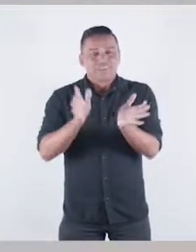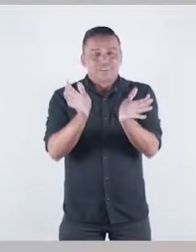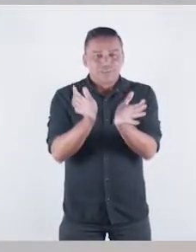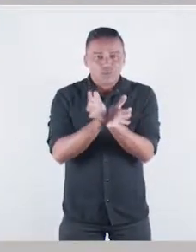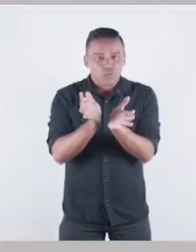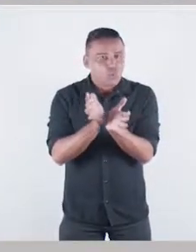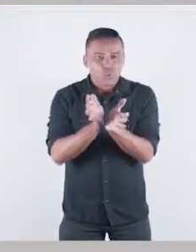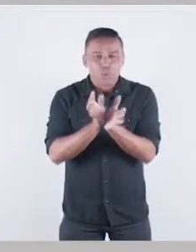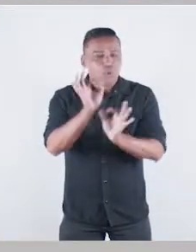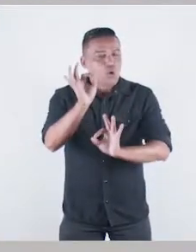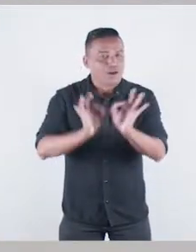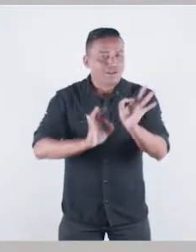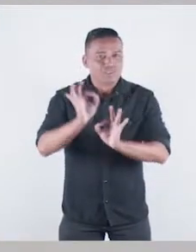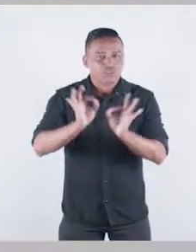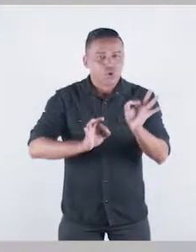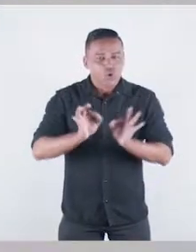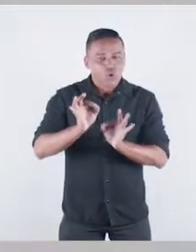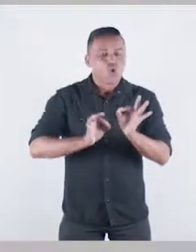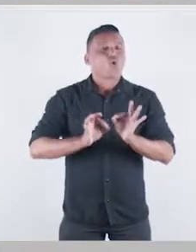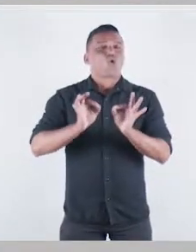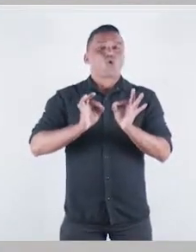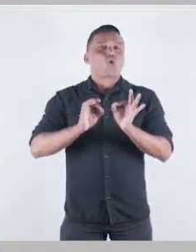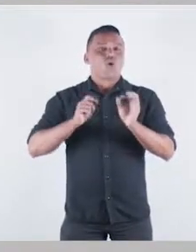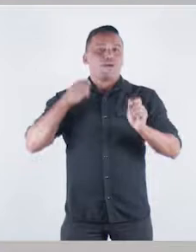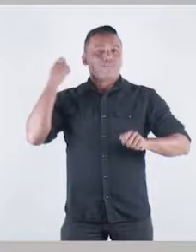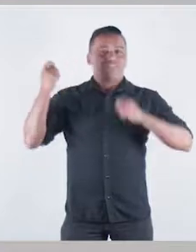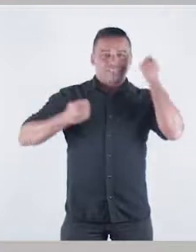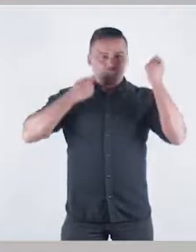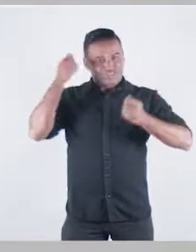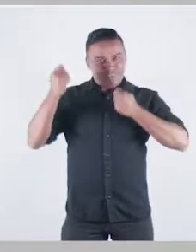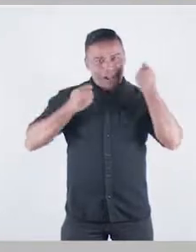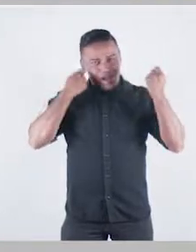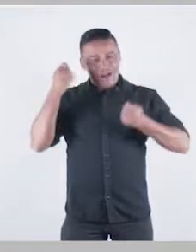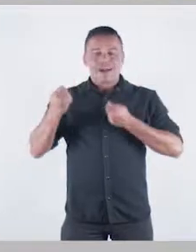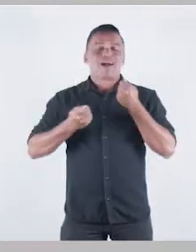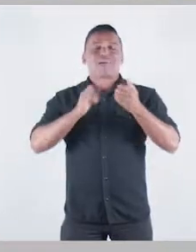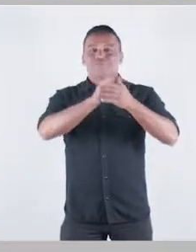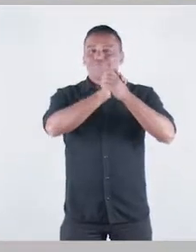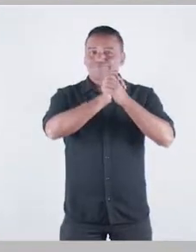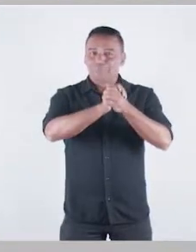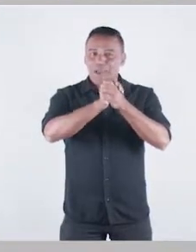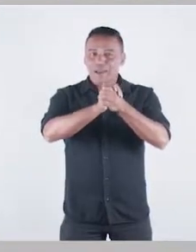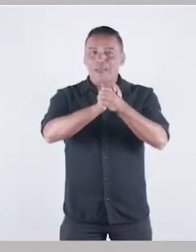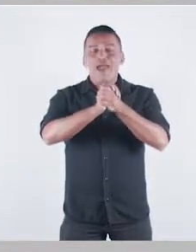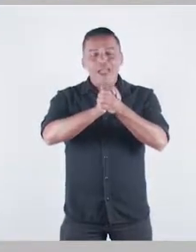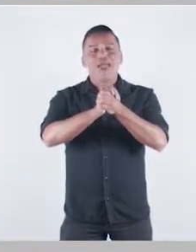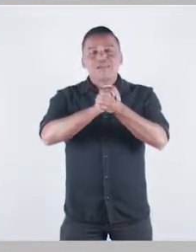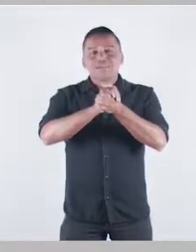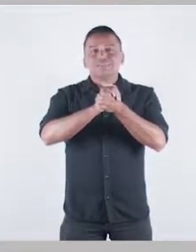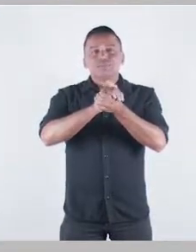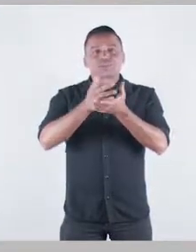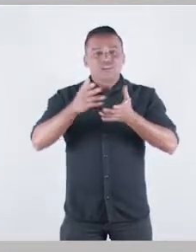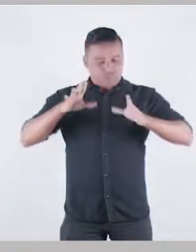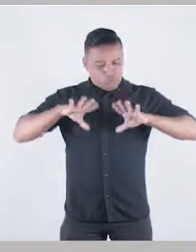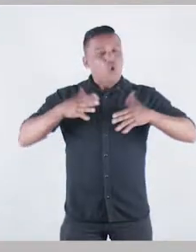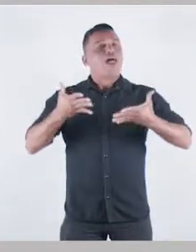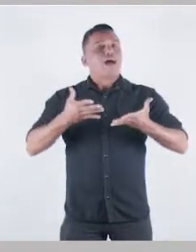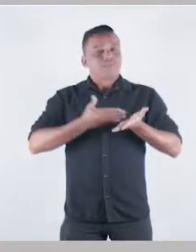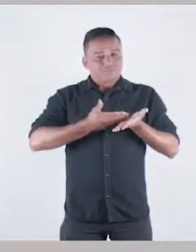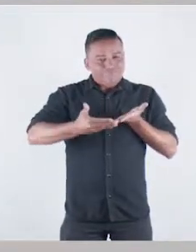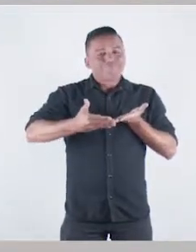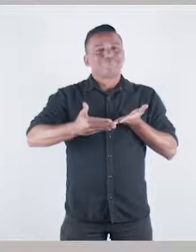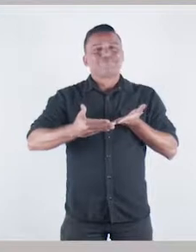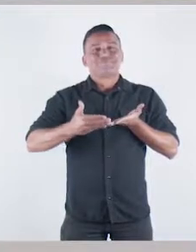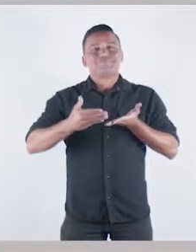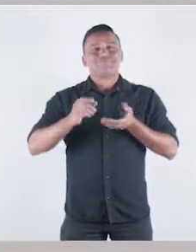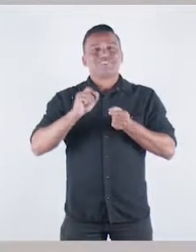que organizou a feira, que está organizando a feira, e dar também meus parabéns pela iniciativa. Bom, meu